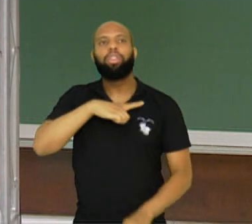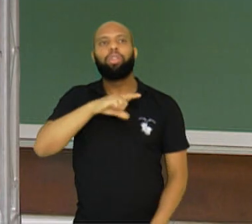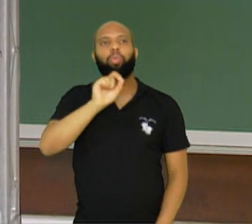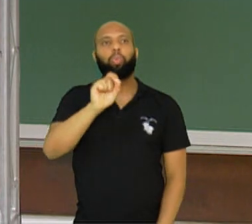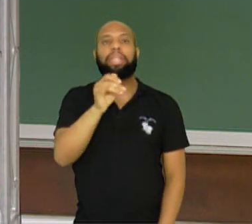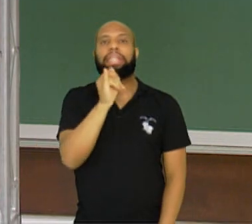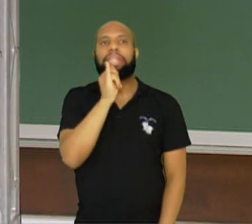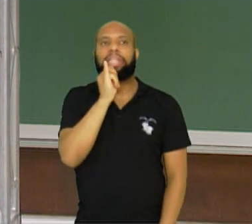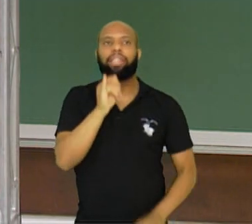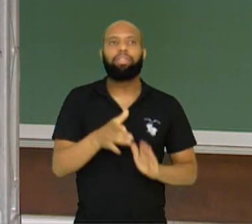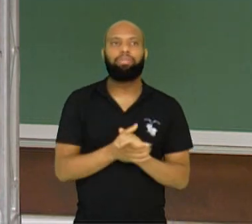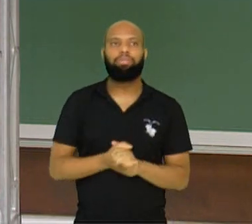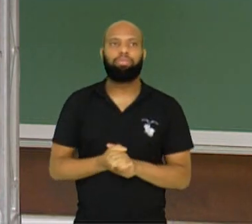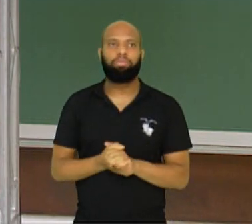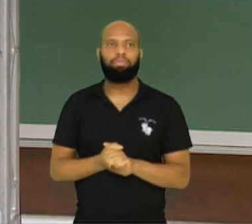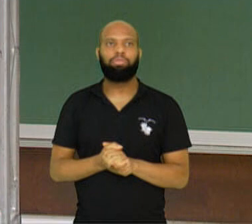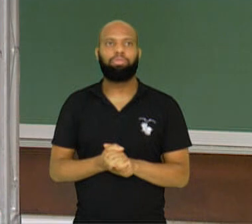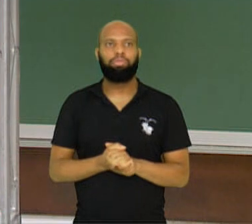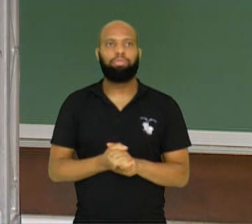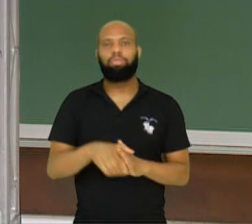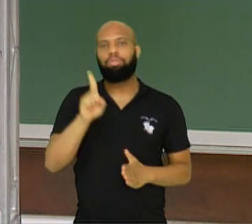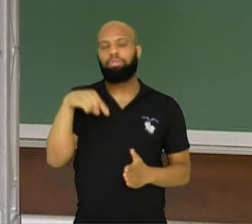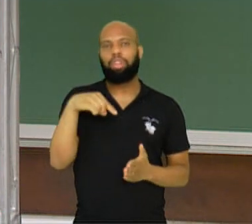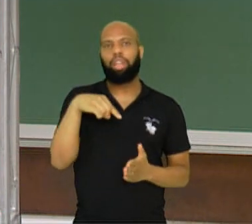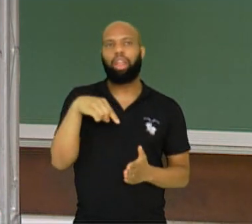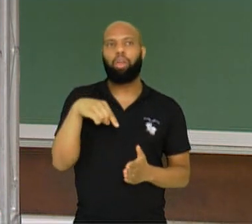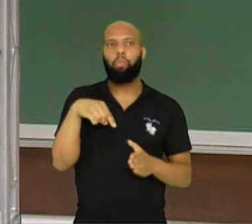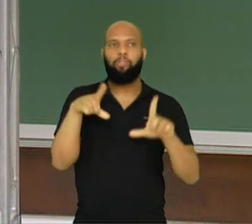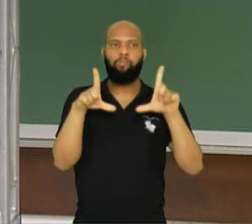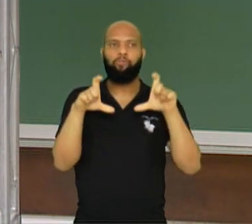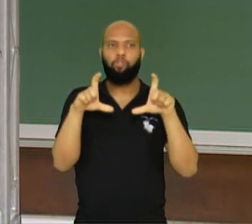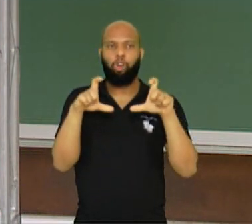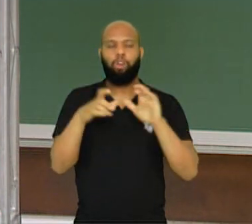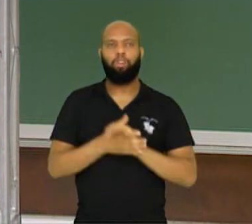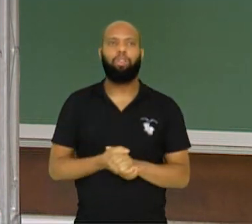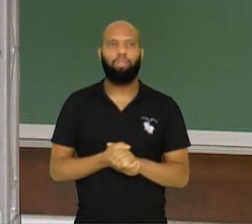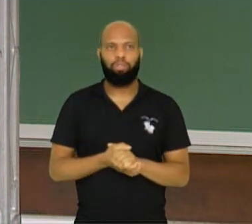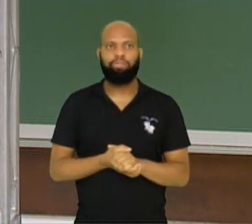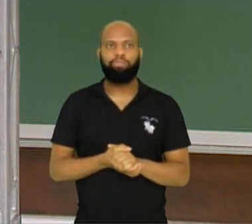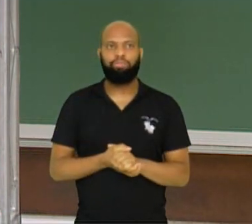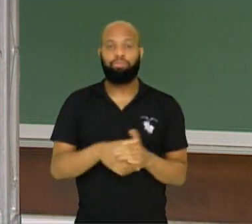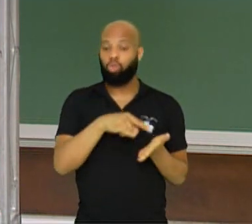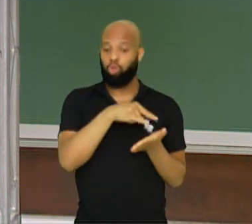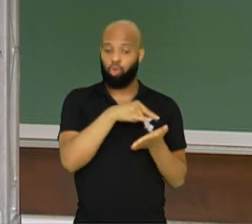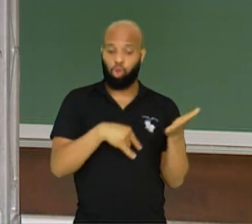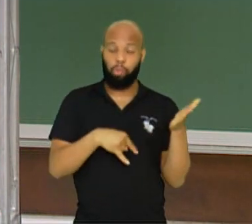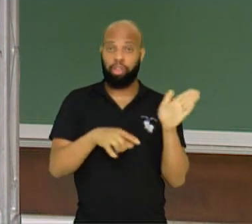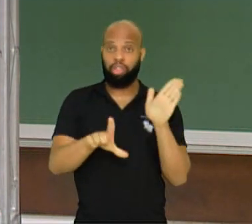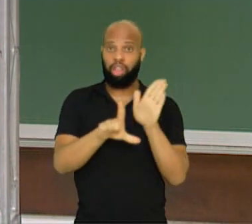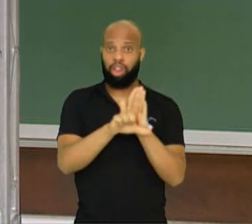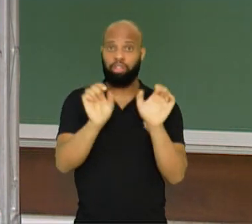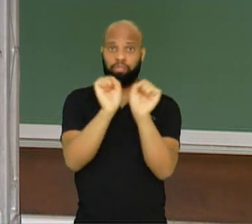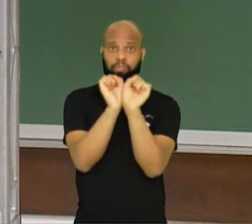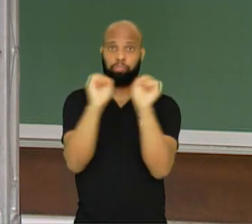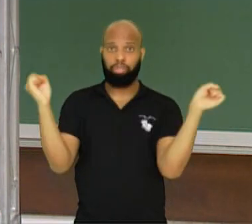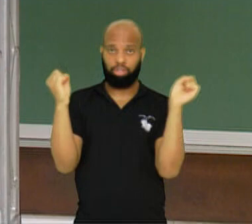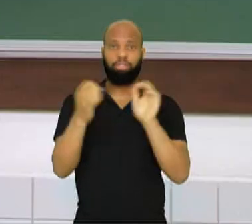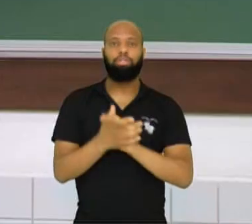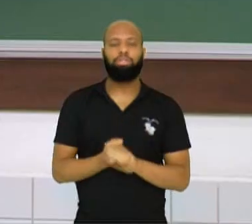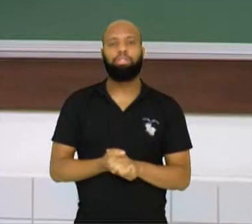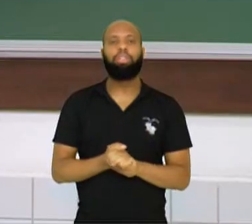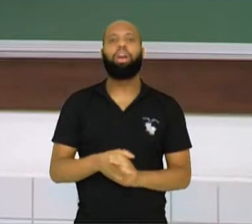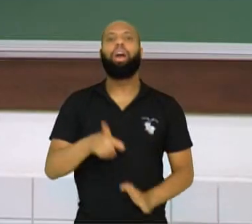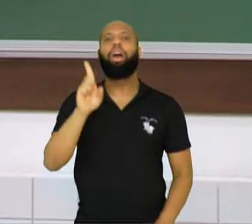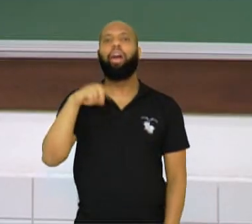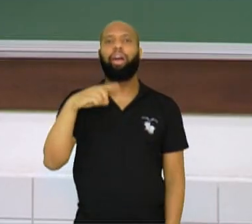por exemplo, uma réplica, né, uma imagem do documento da Lei Áurea. Então, é um